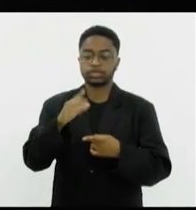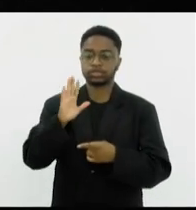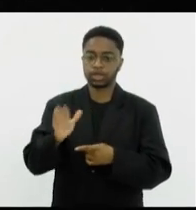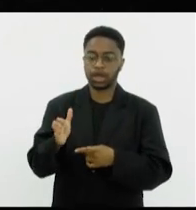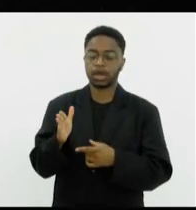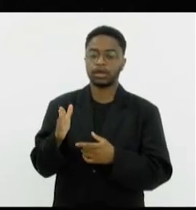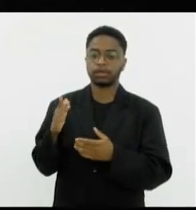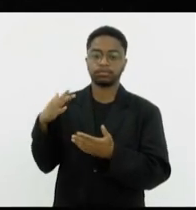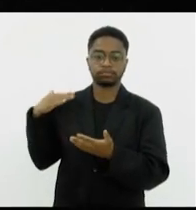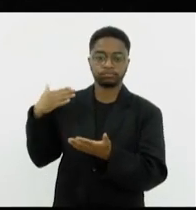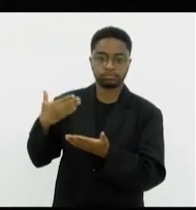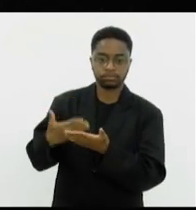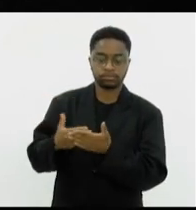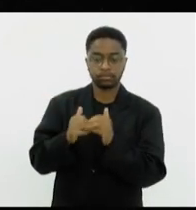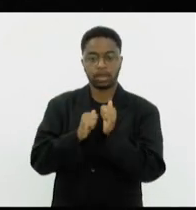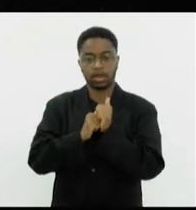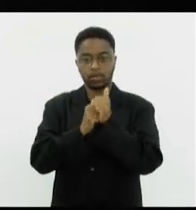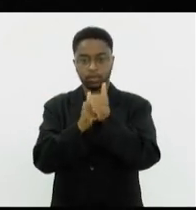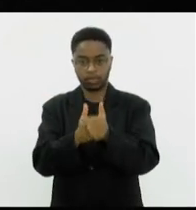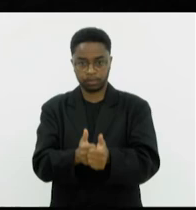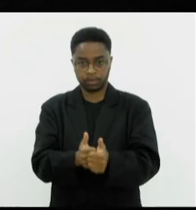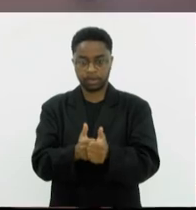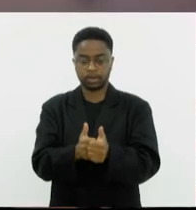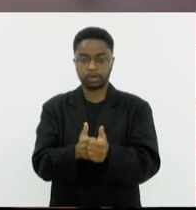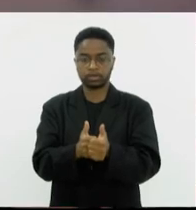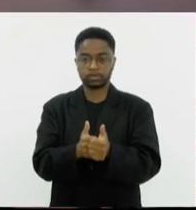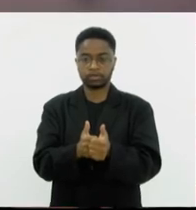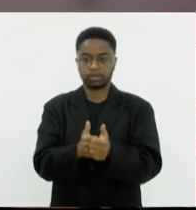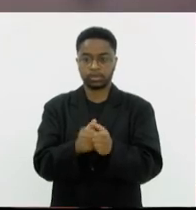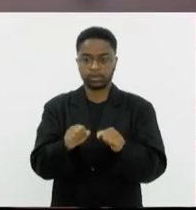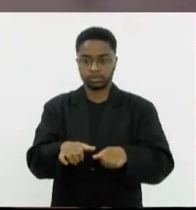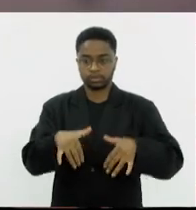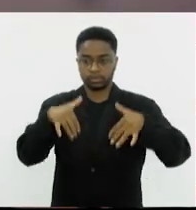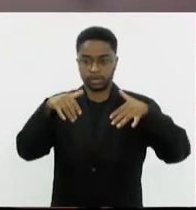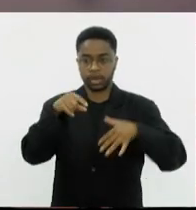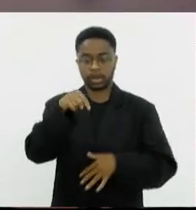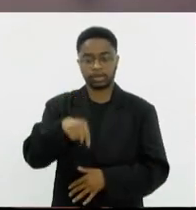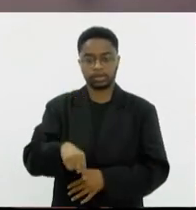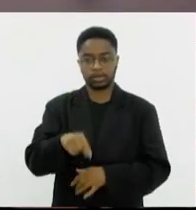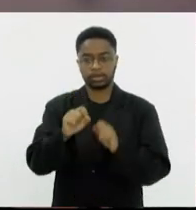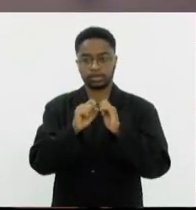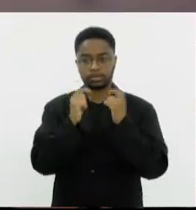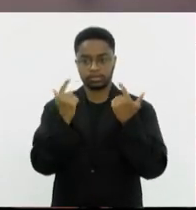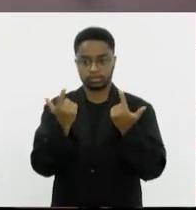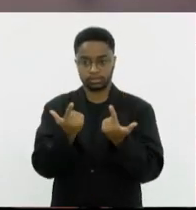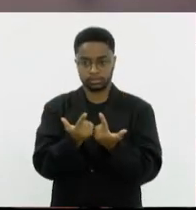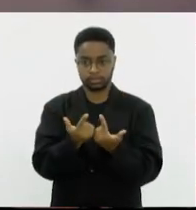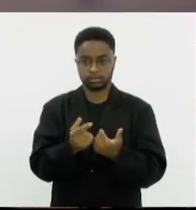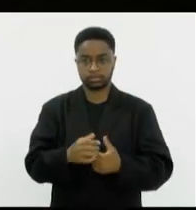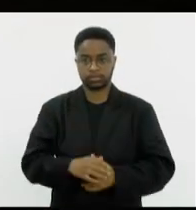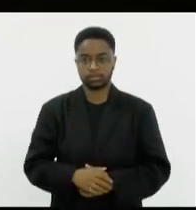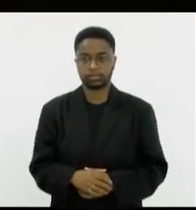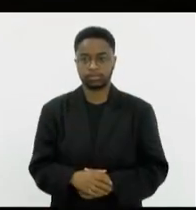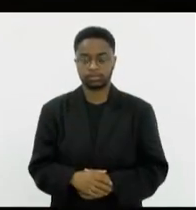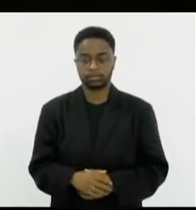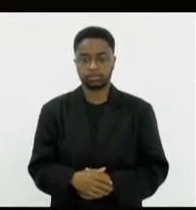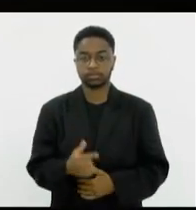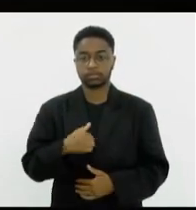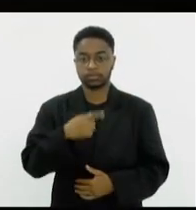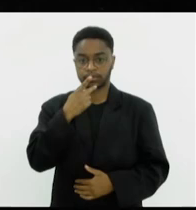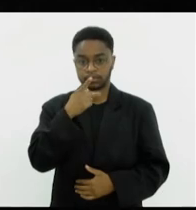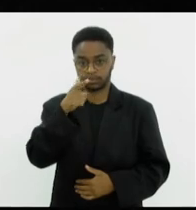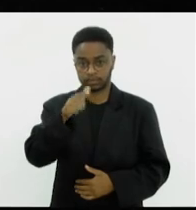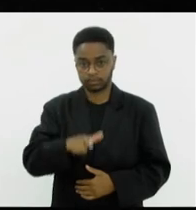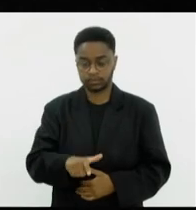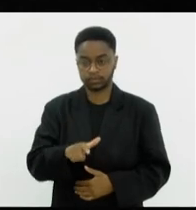estão acompanhando as sessões aqui da Assembleia Legislativa do Estado do Rio de Janeiro, reafirmar